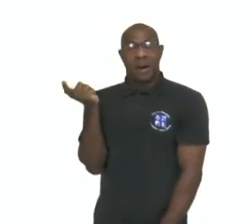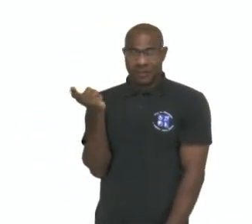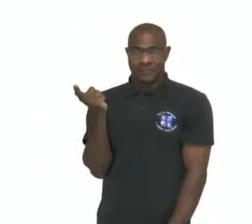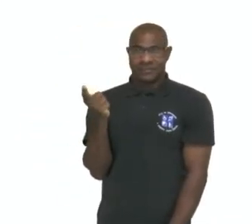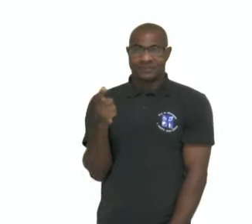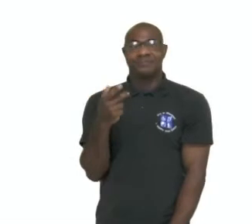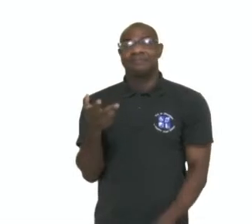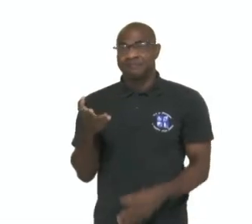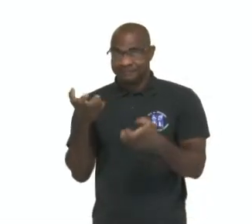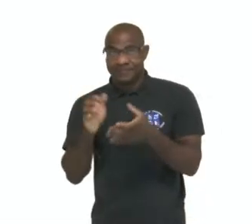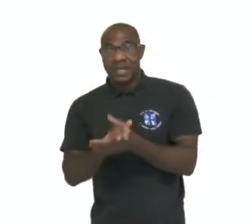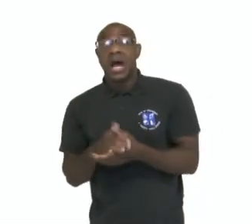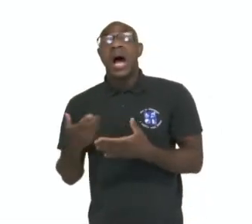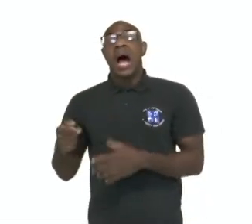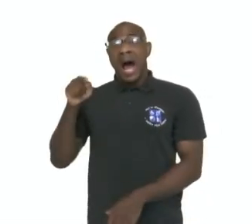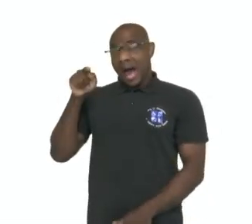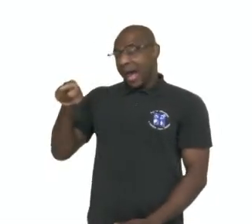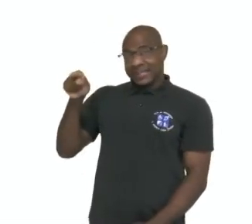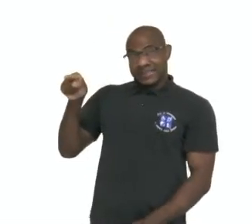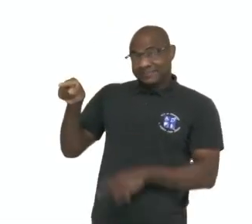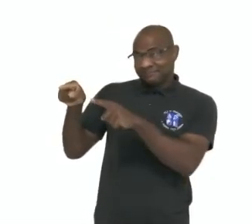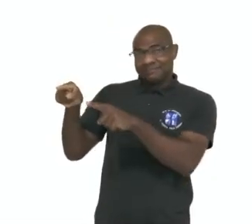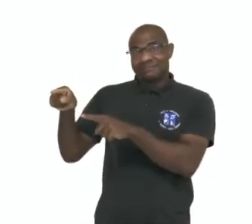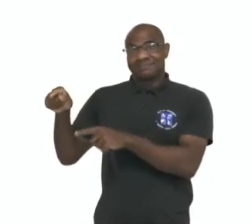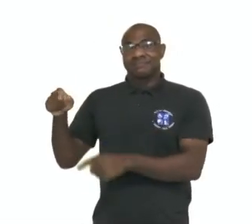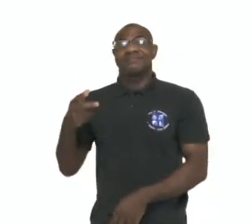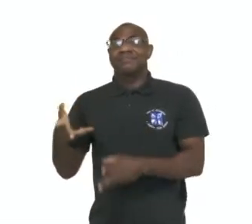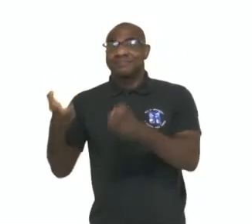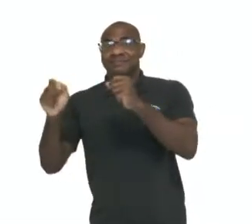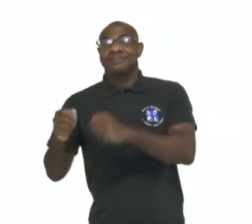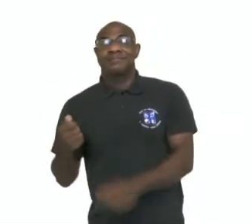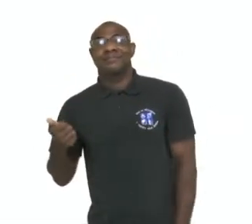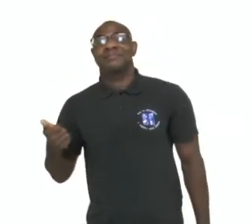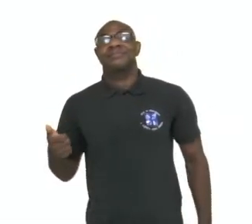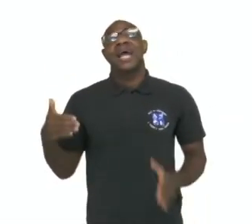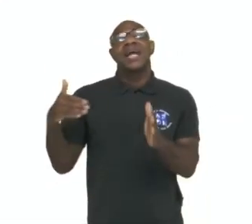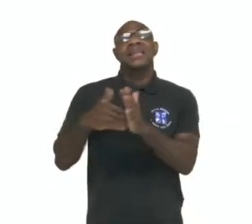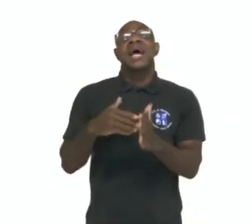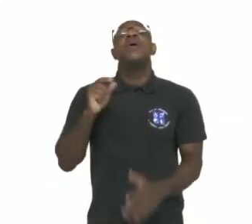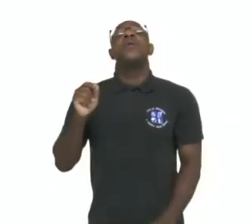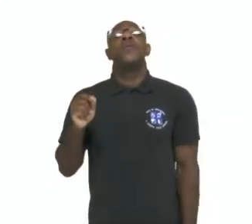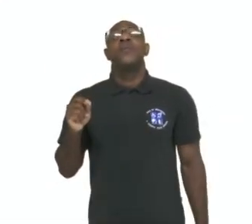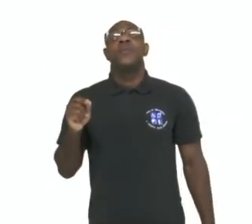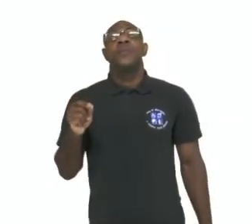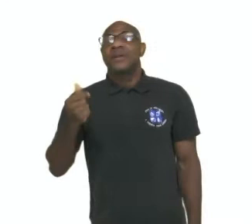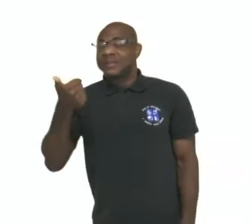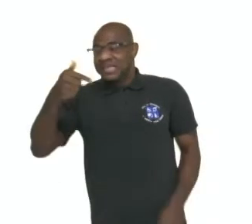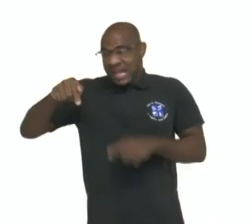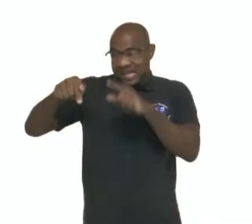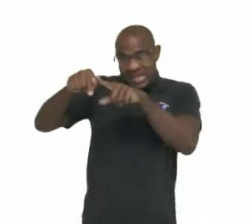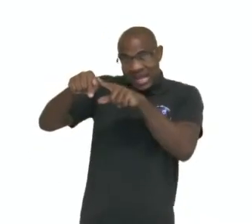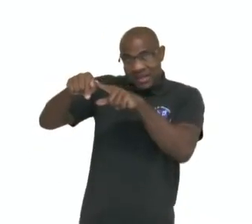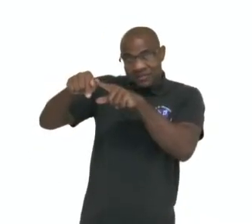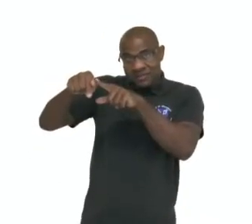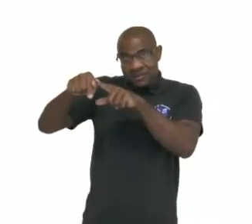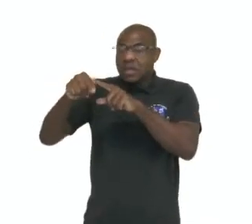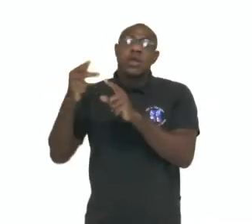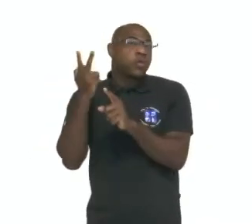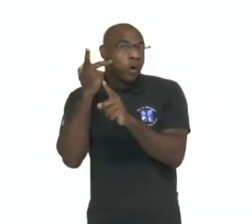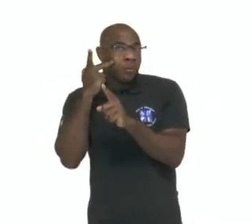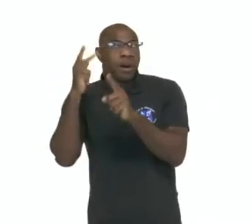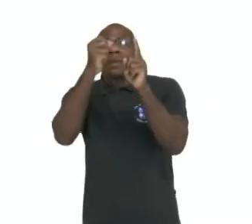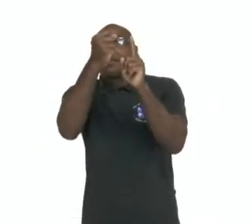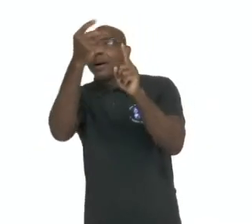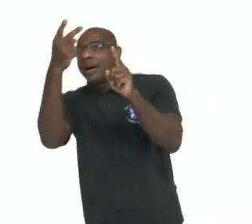pares. Neste caso, analisando até o cromossomo 17, está tudo